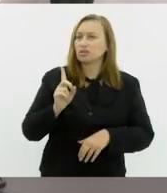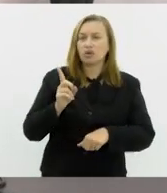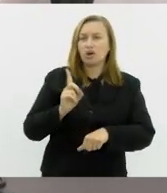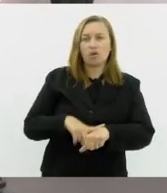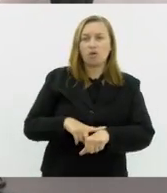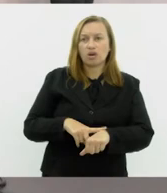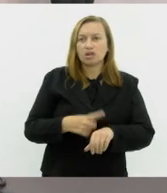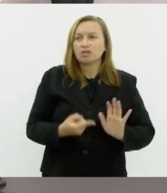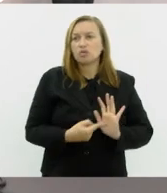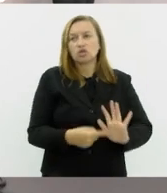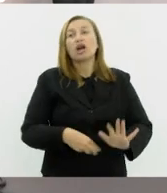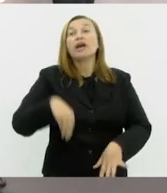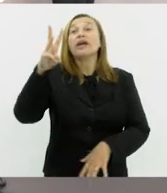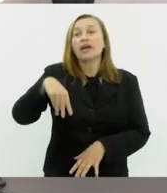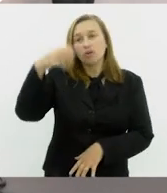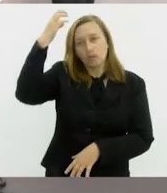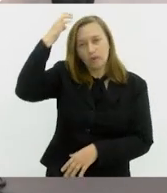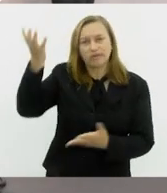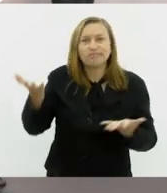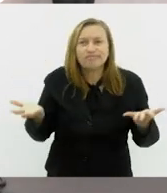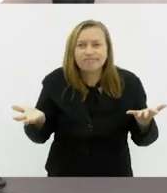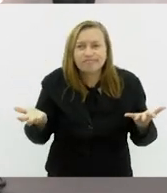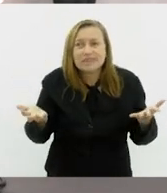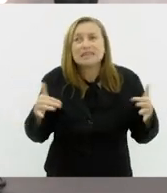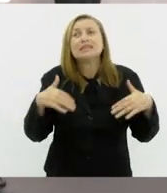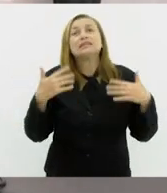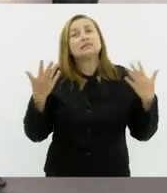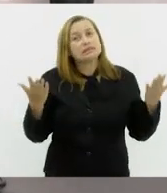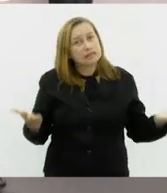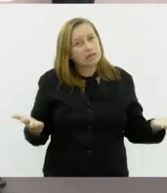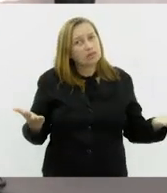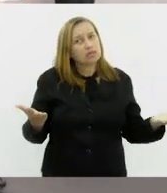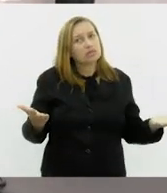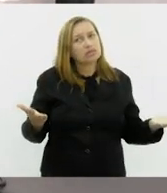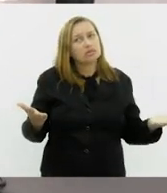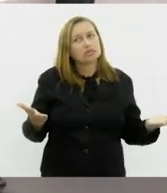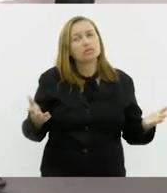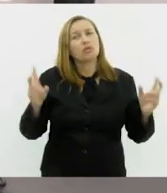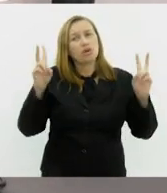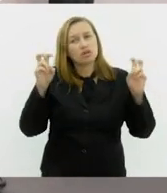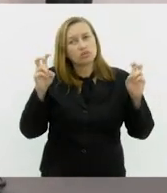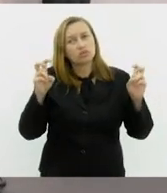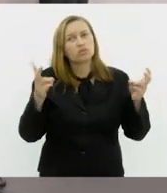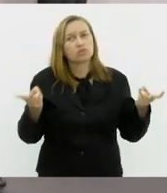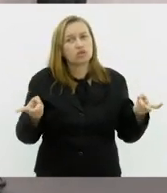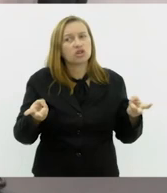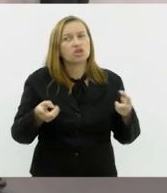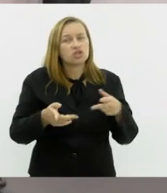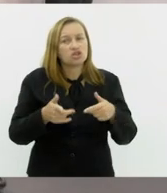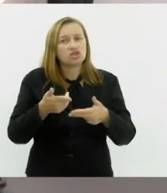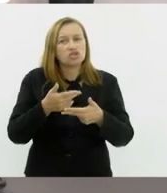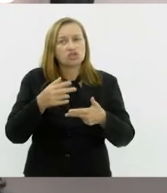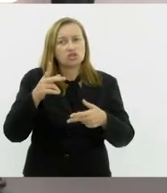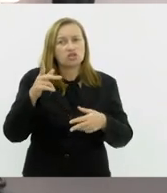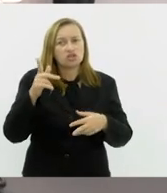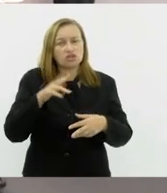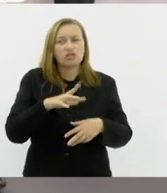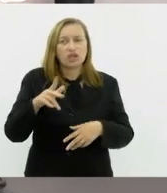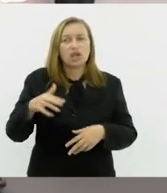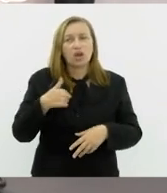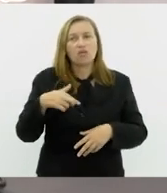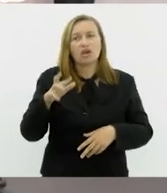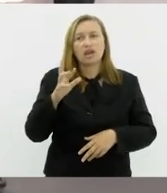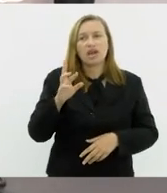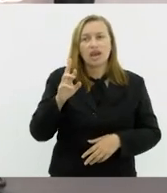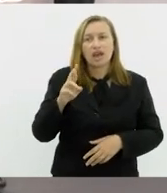apontar os culpados. Então, é claro que são situações diferentes. Eu falei da Reduc e da CSN, estou